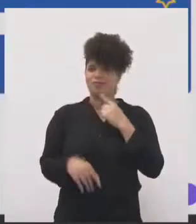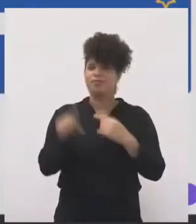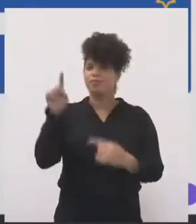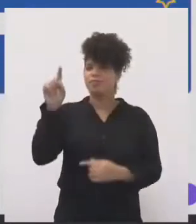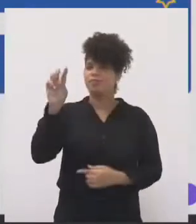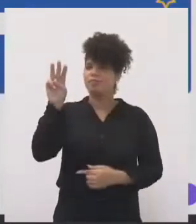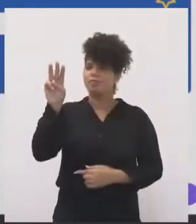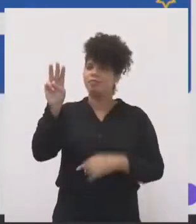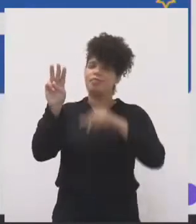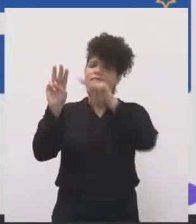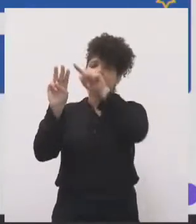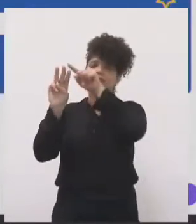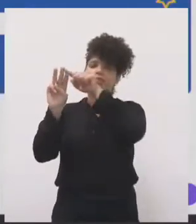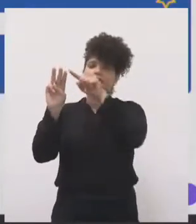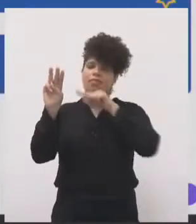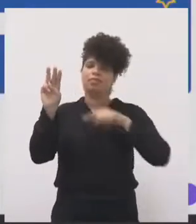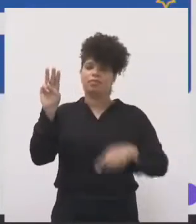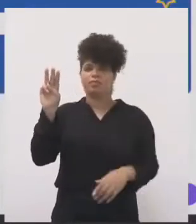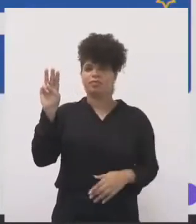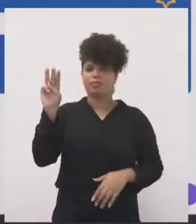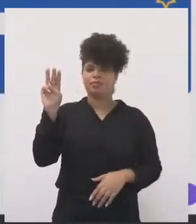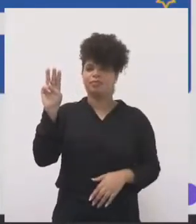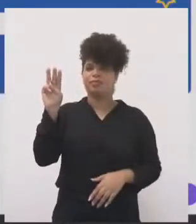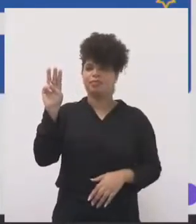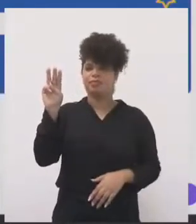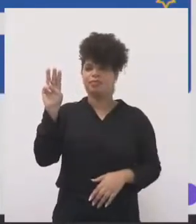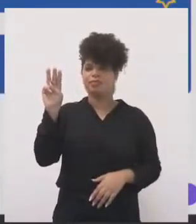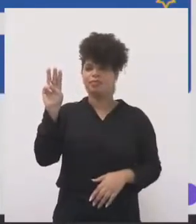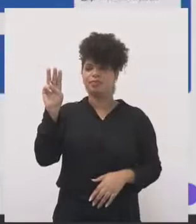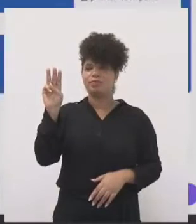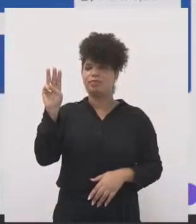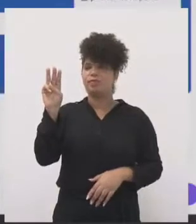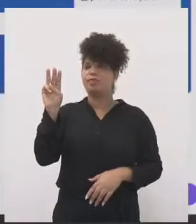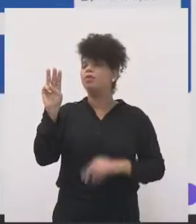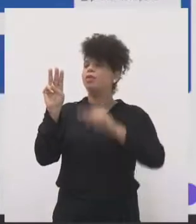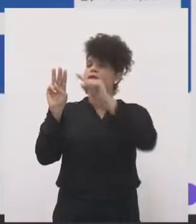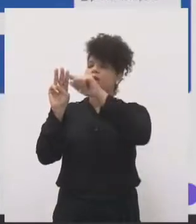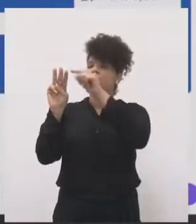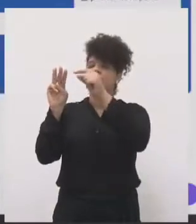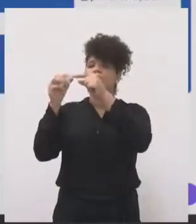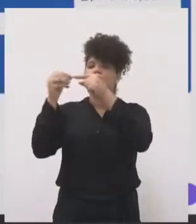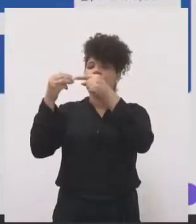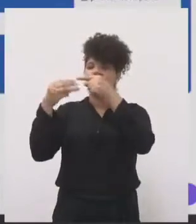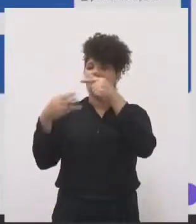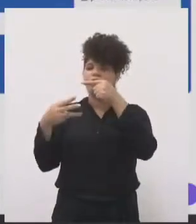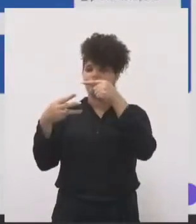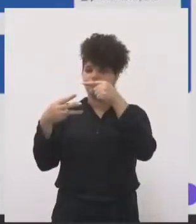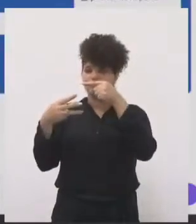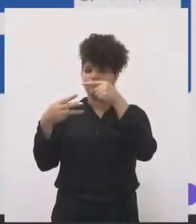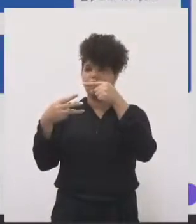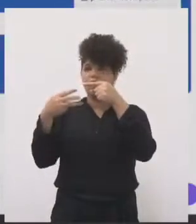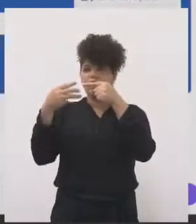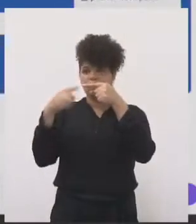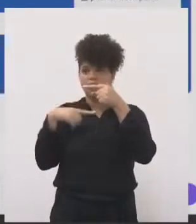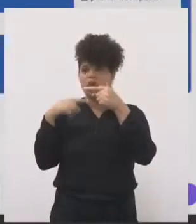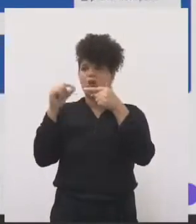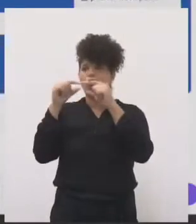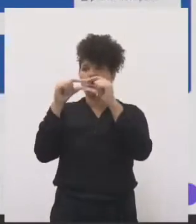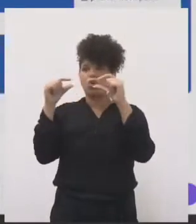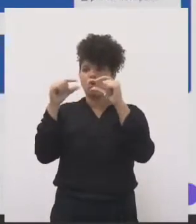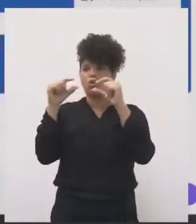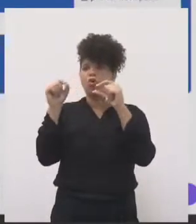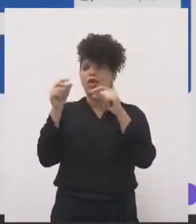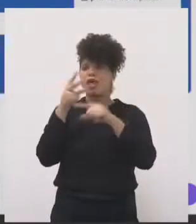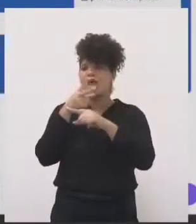cantinho superior direito, tem os 3 pontinhos, e quando eu clico aqui, eu tenho algumas opções. E uma delas é